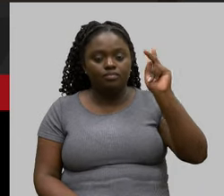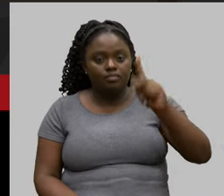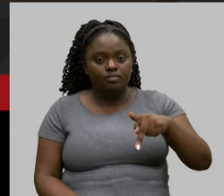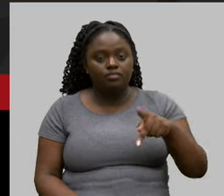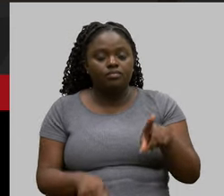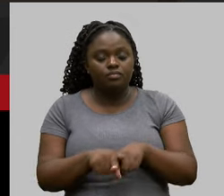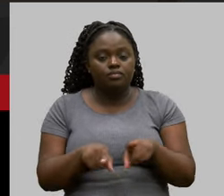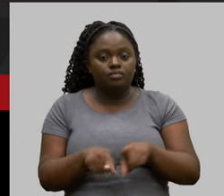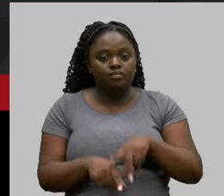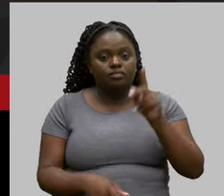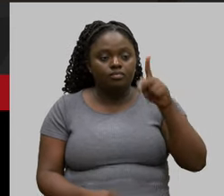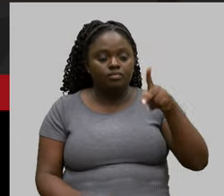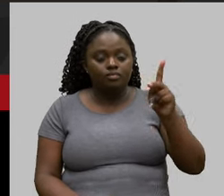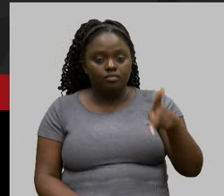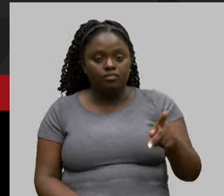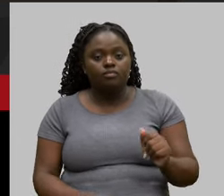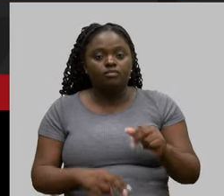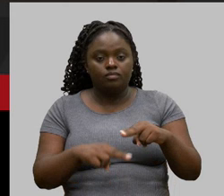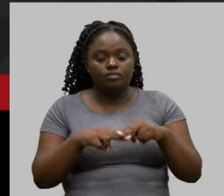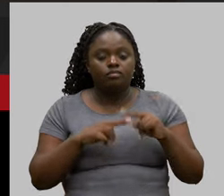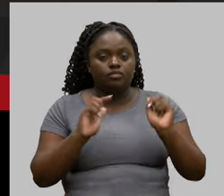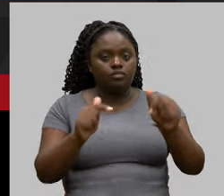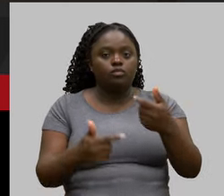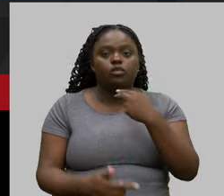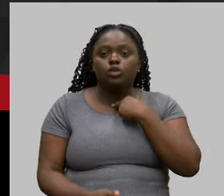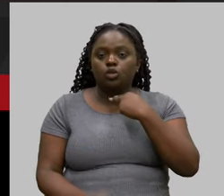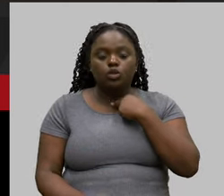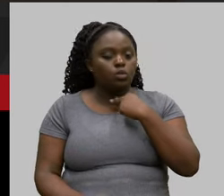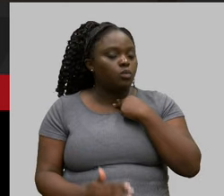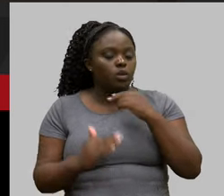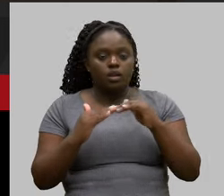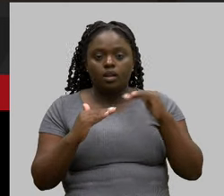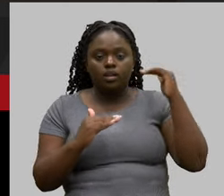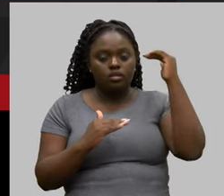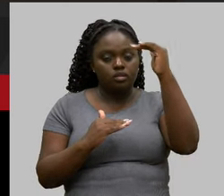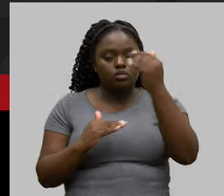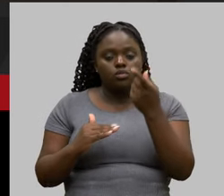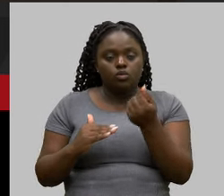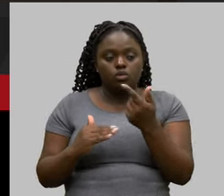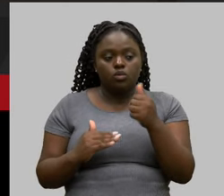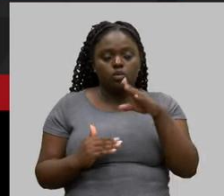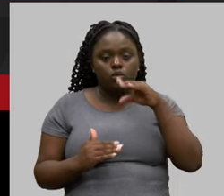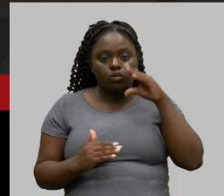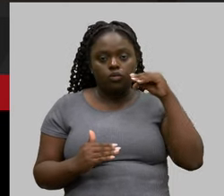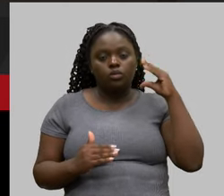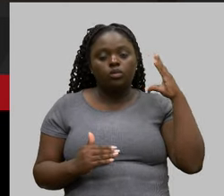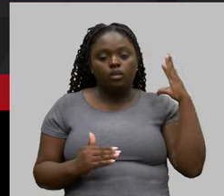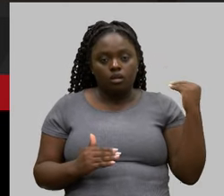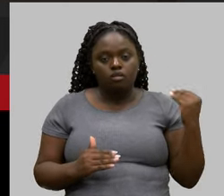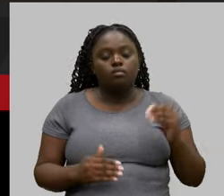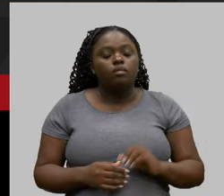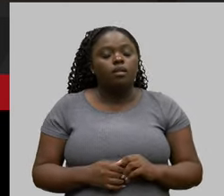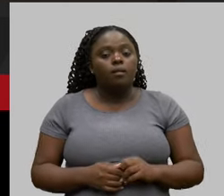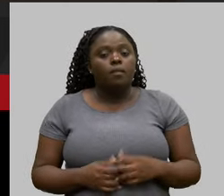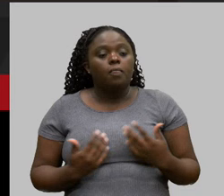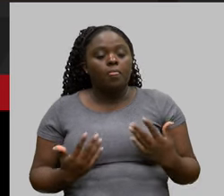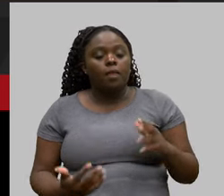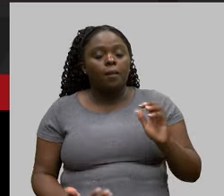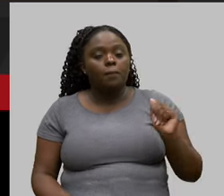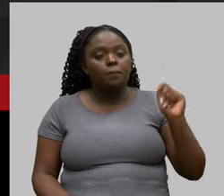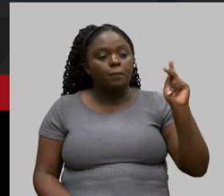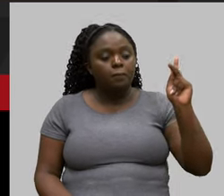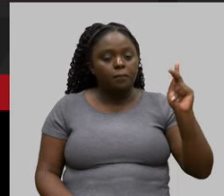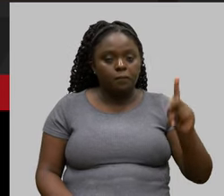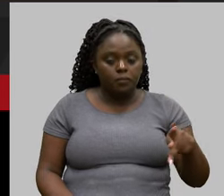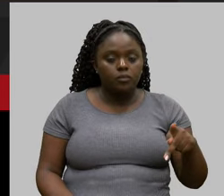ocasião de sua concessão não poderão exceder a remuneração do servidor no cargo efetivo os proventos de aposentadoria